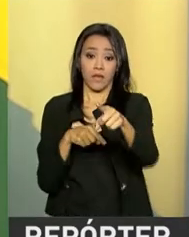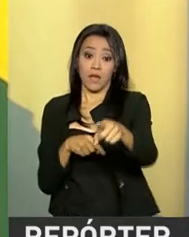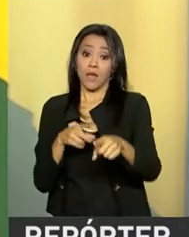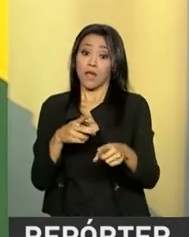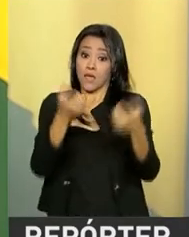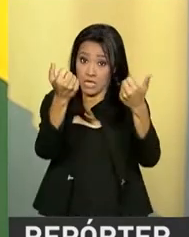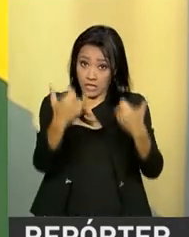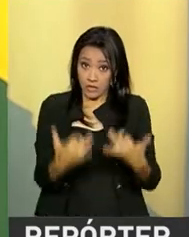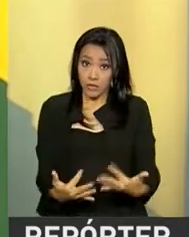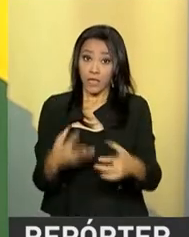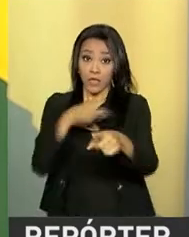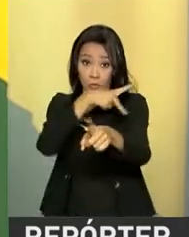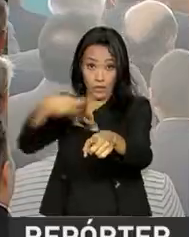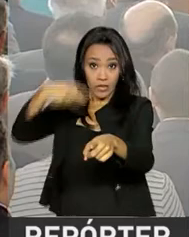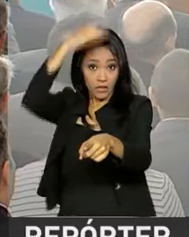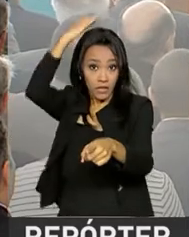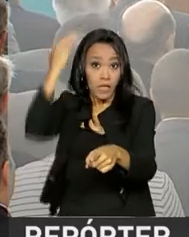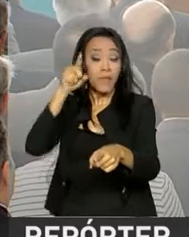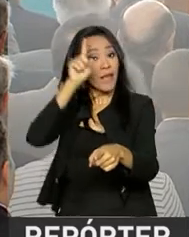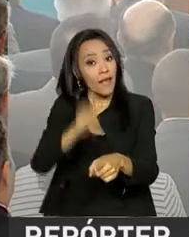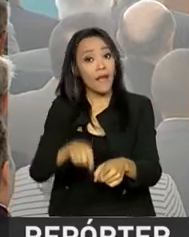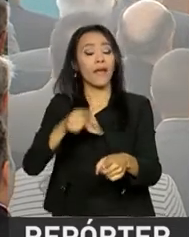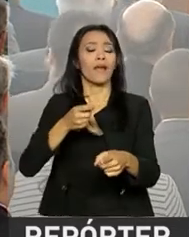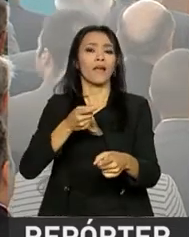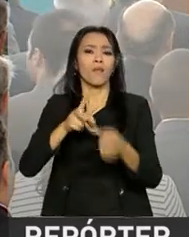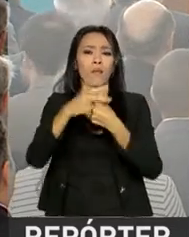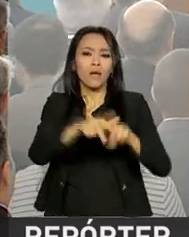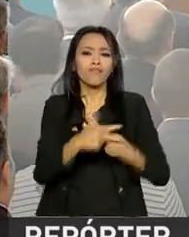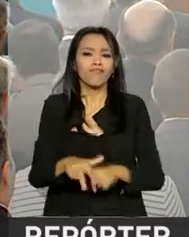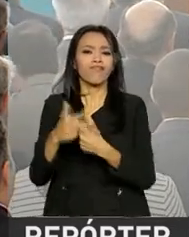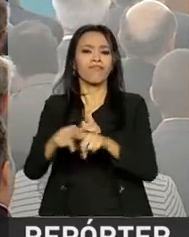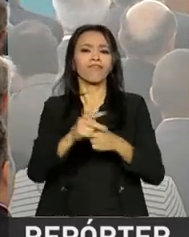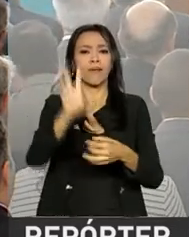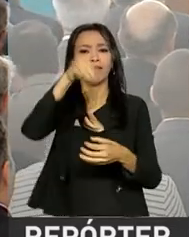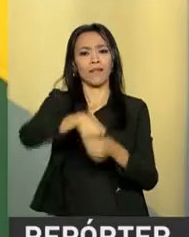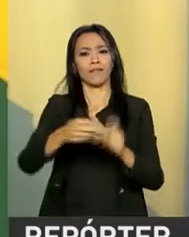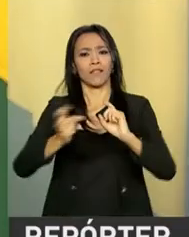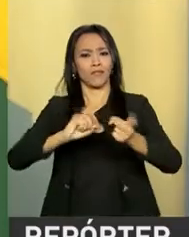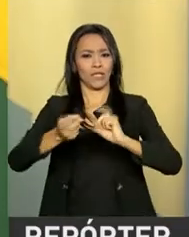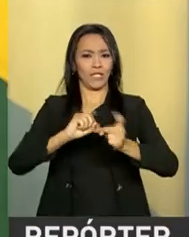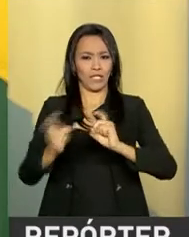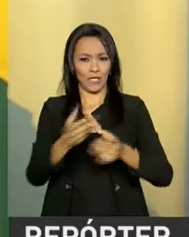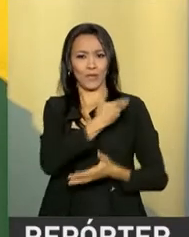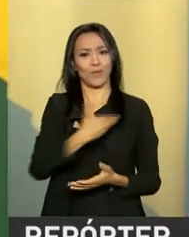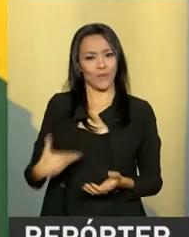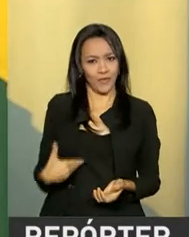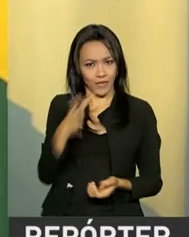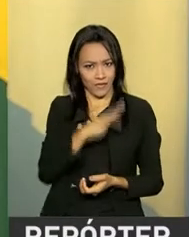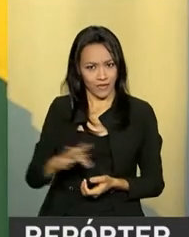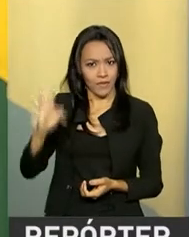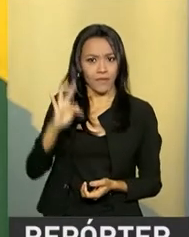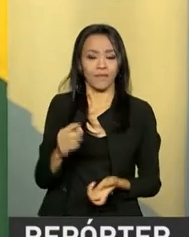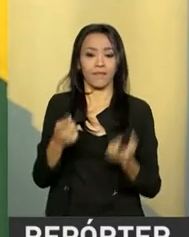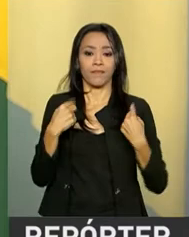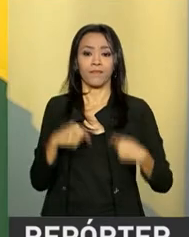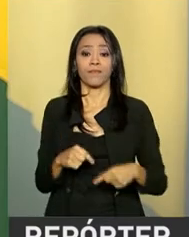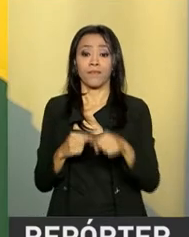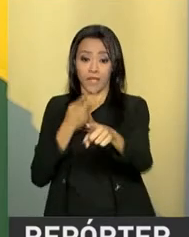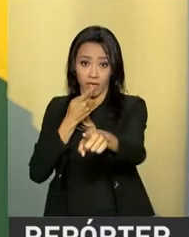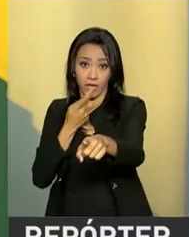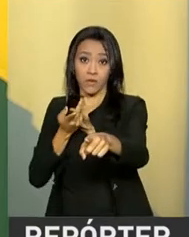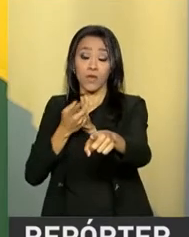de uma modernização administrativa que está sendo feita no governo federal. Ao longo do governo, nós